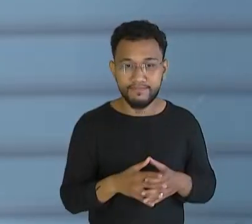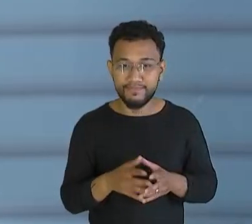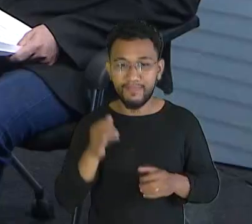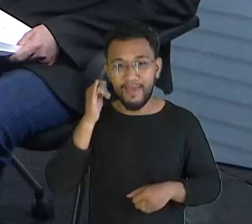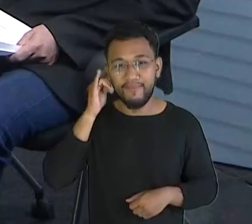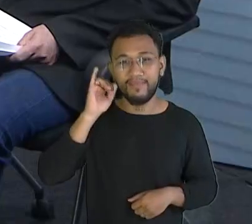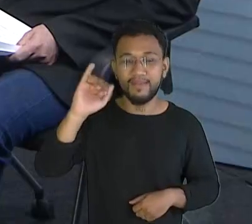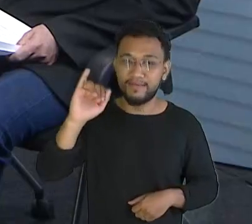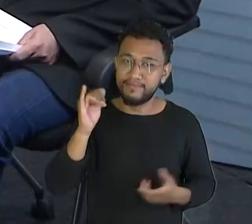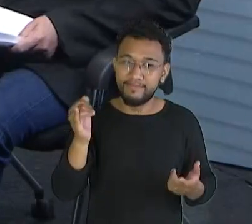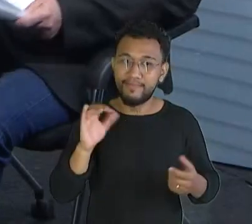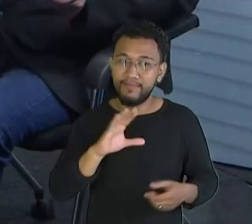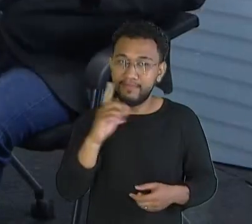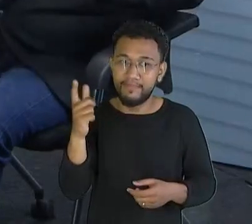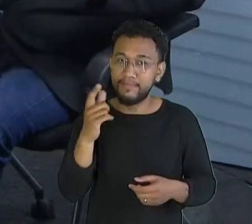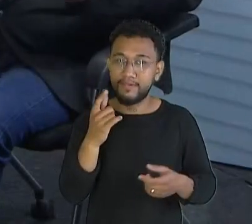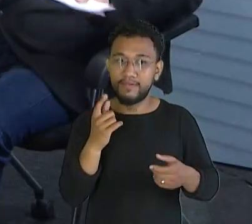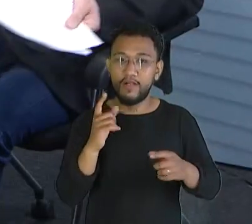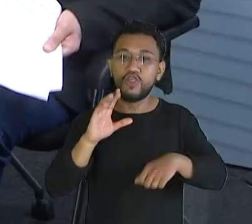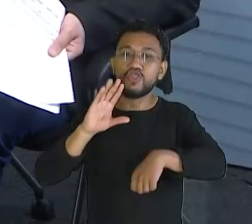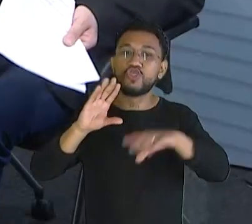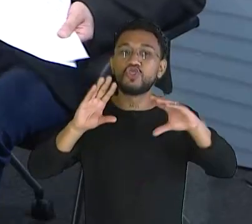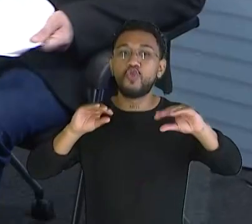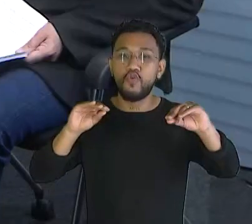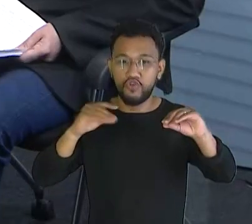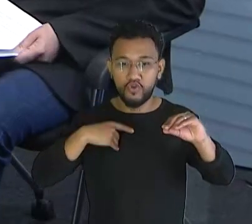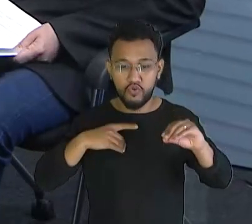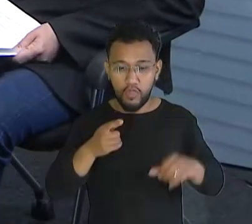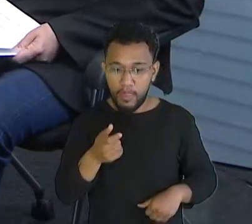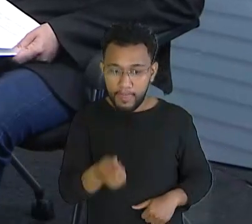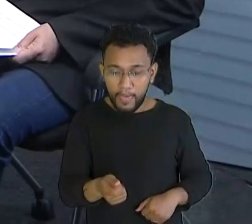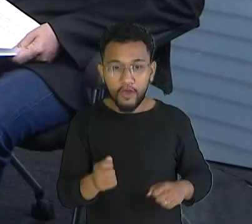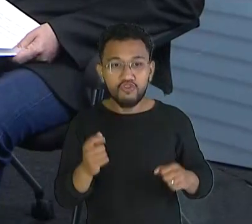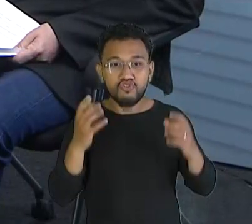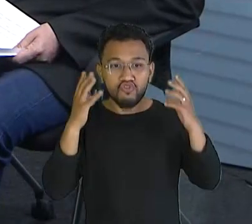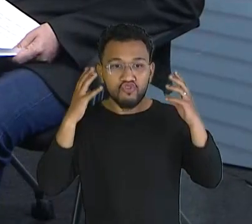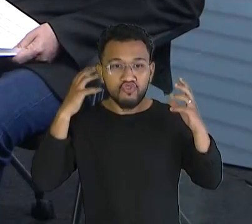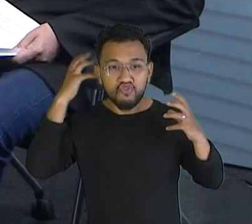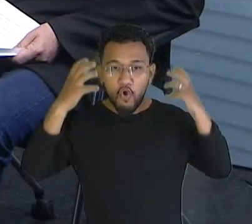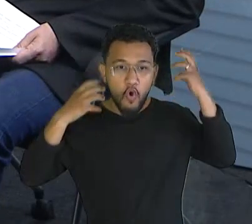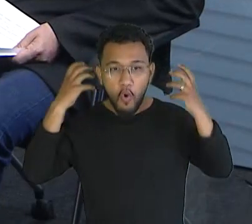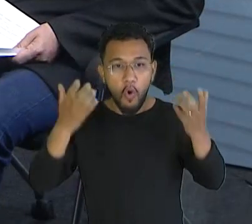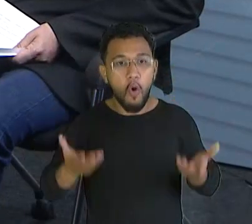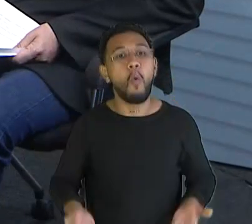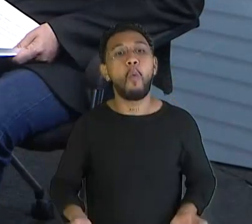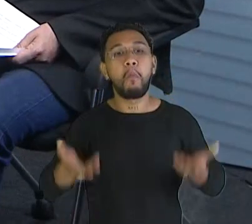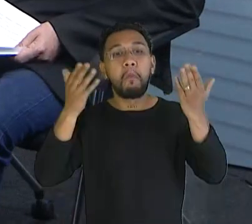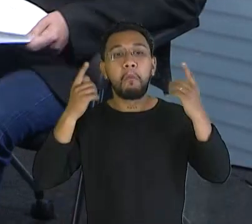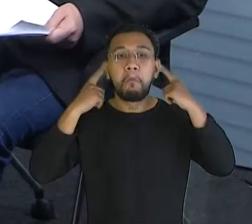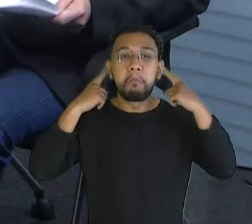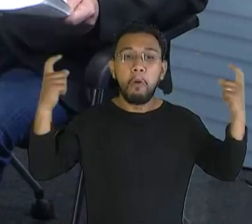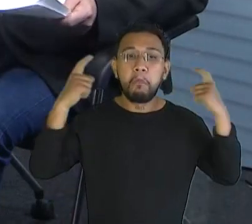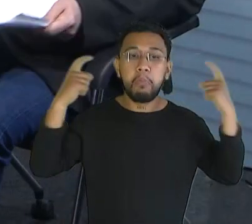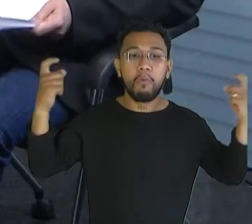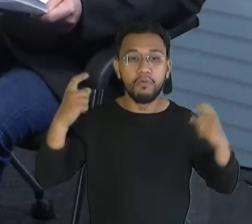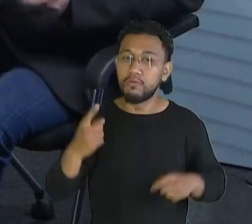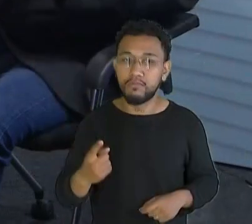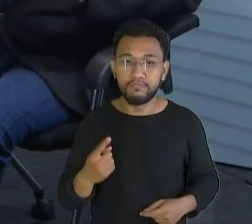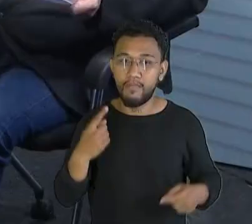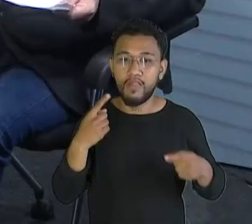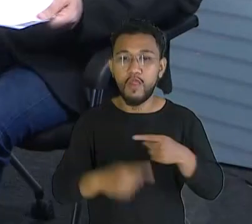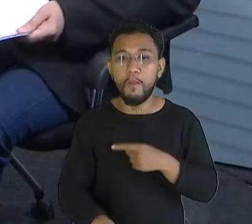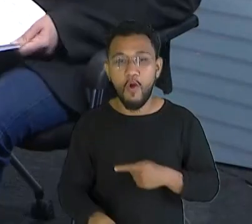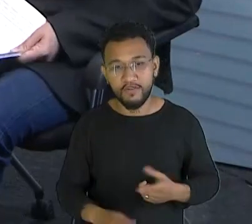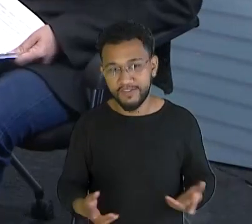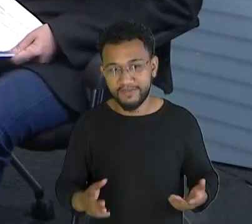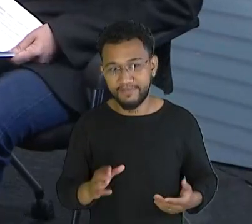ligar um som, fazer uma festa. Não pode, né? Nem pode chegar lá e tem que fazendo zoada,